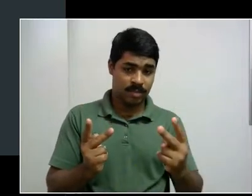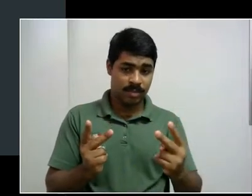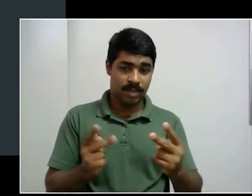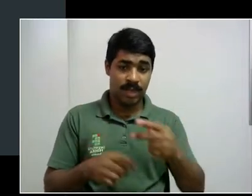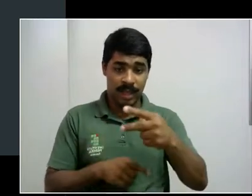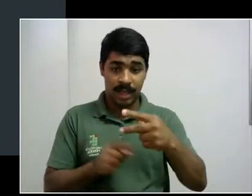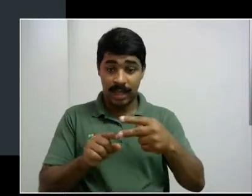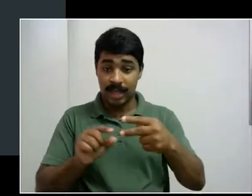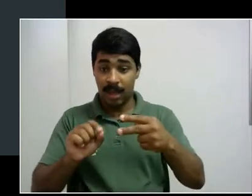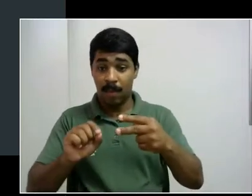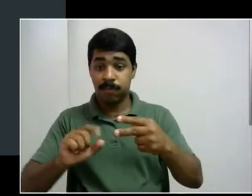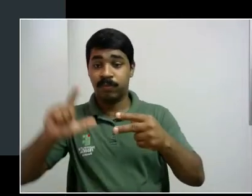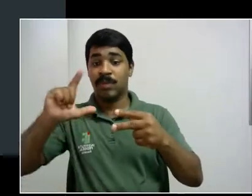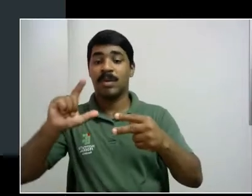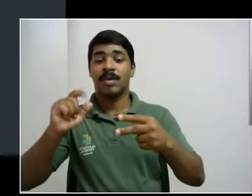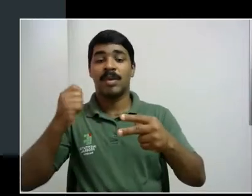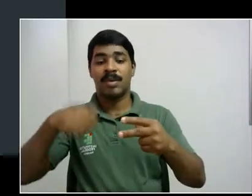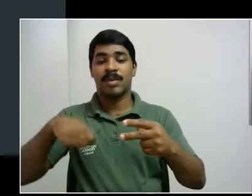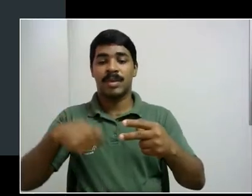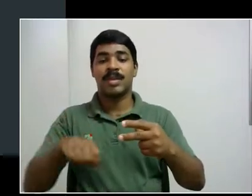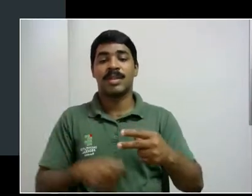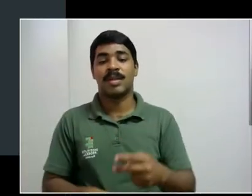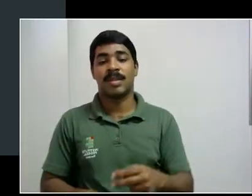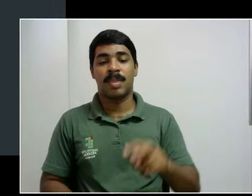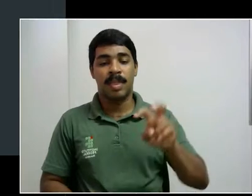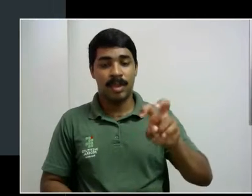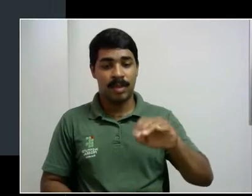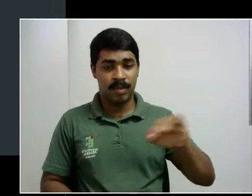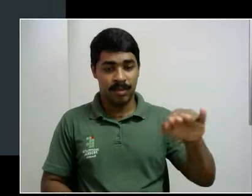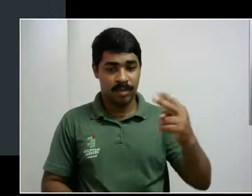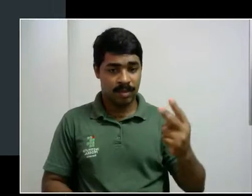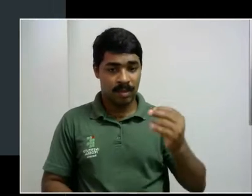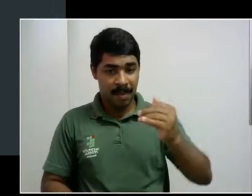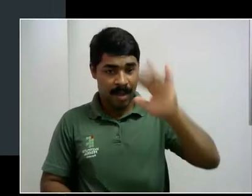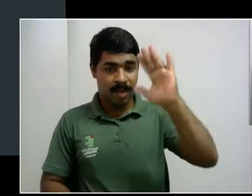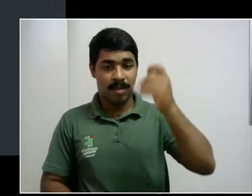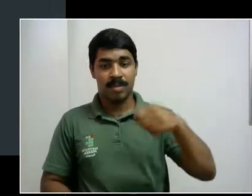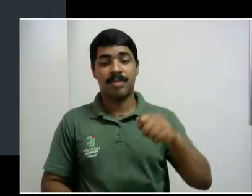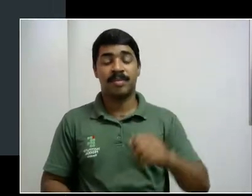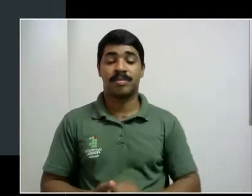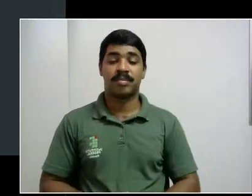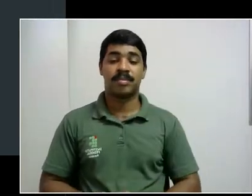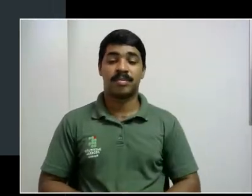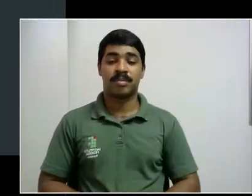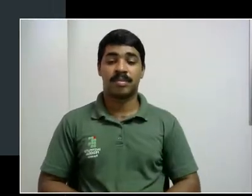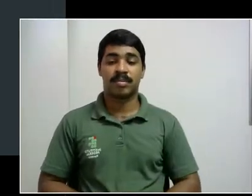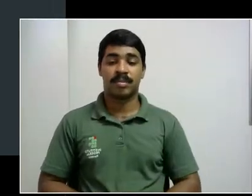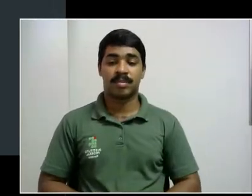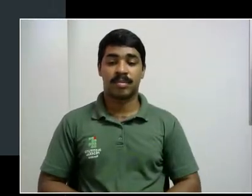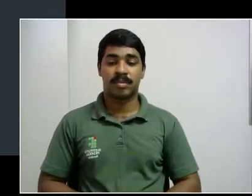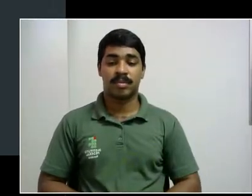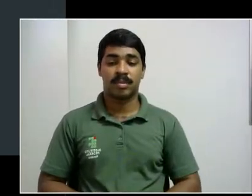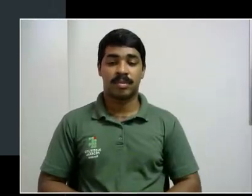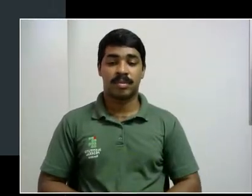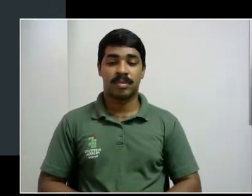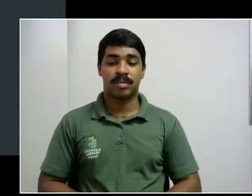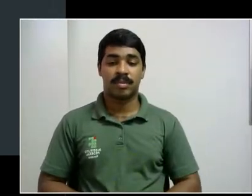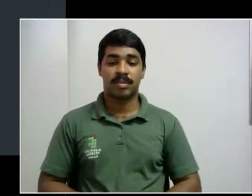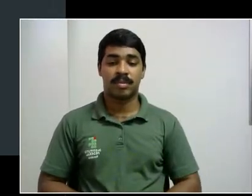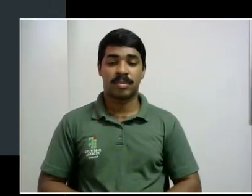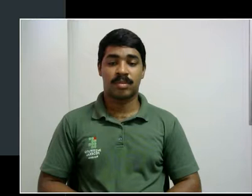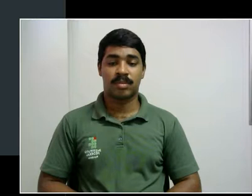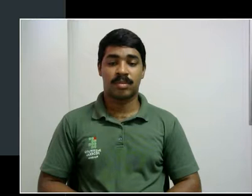É maior que 5 sobre 2. Então, esse foi o nosso primeiro exemplo aí, teórico, do conteúdo que a gente viu.